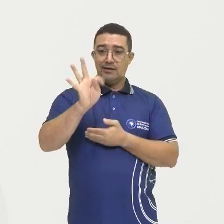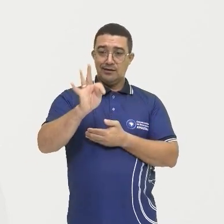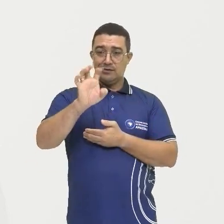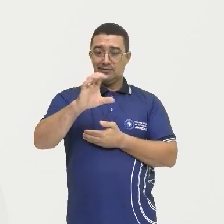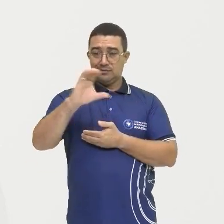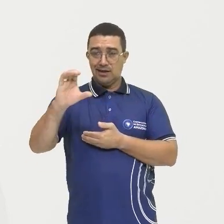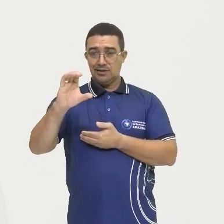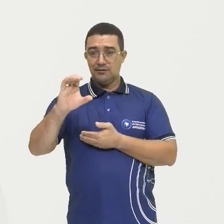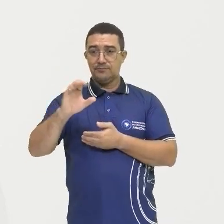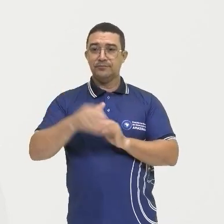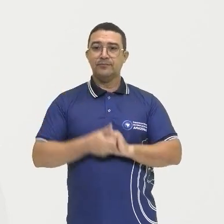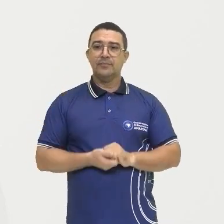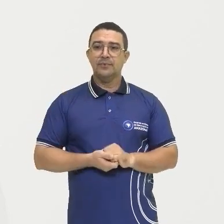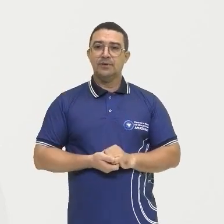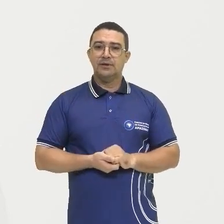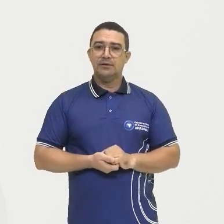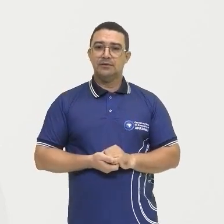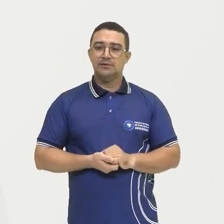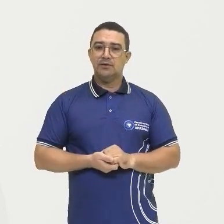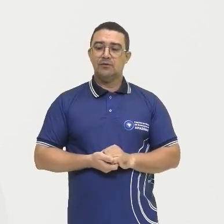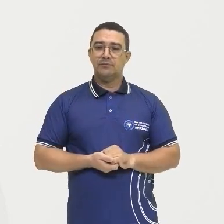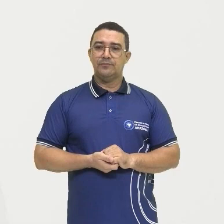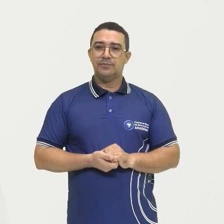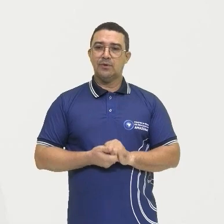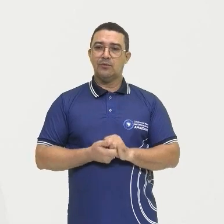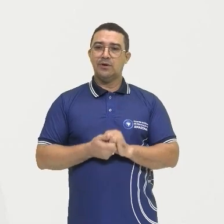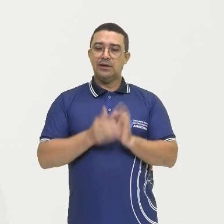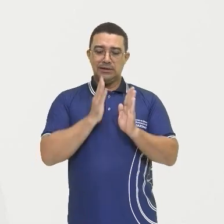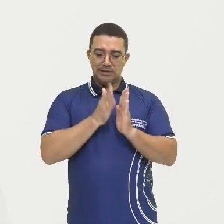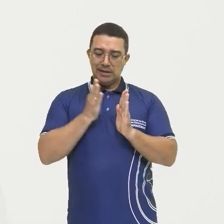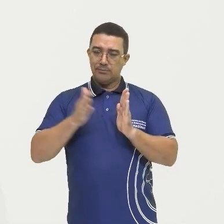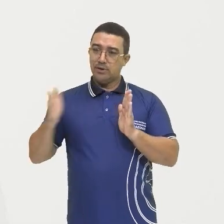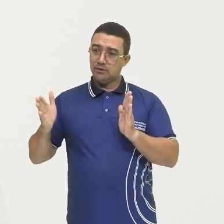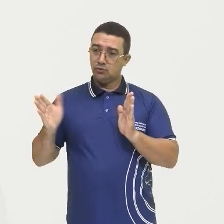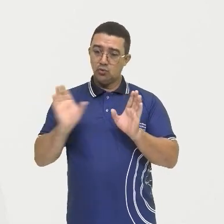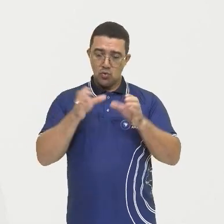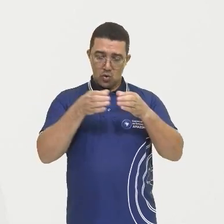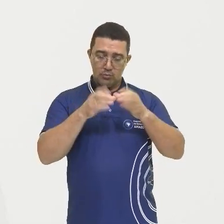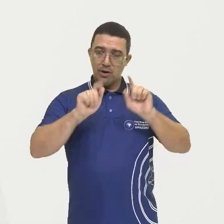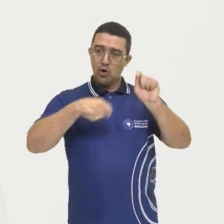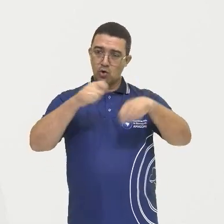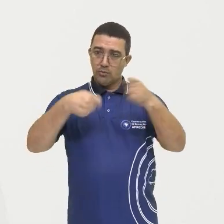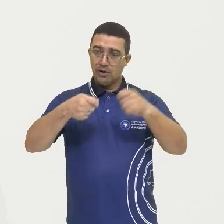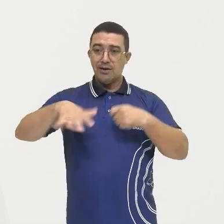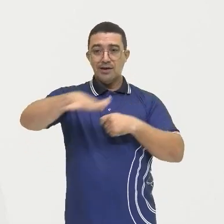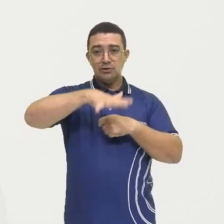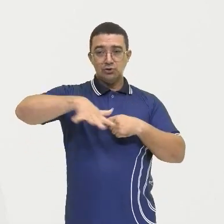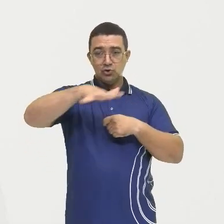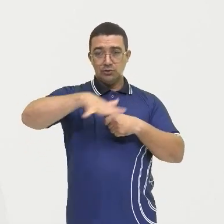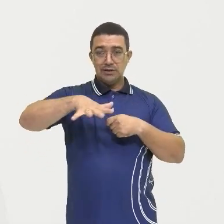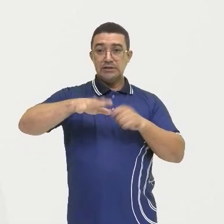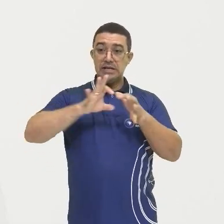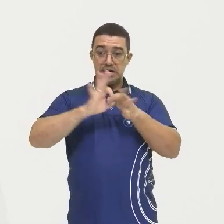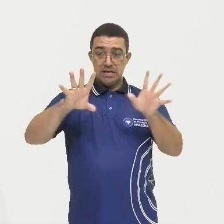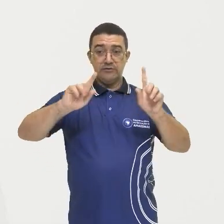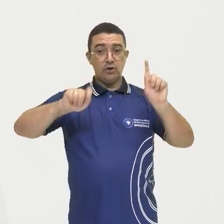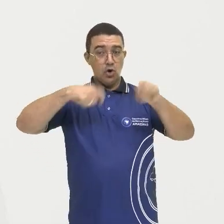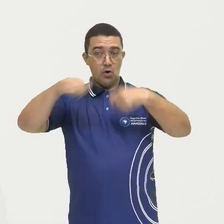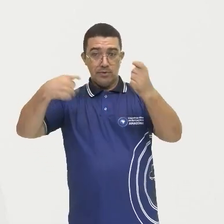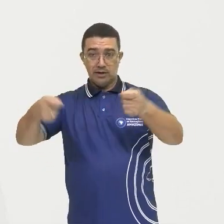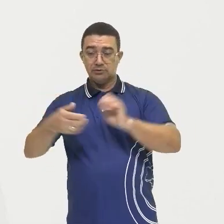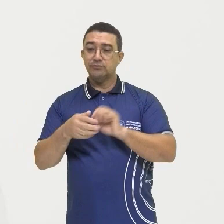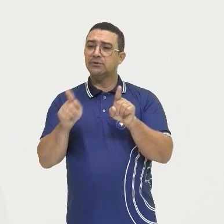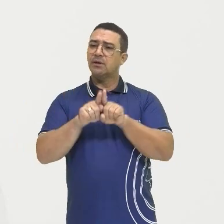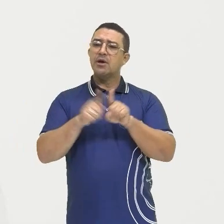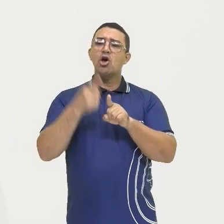bem? Então, esses elementos diferem essa etapa do bloco econômico da zona de livre comércio. Vimos também o mercado